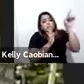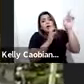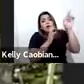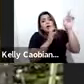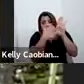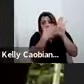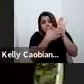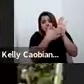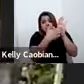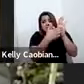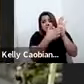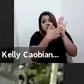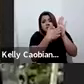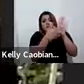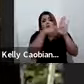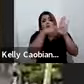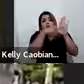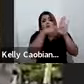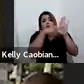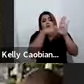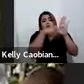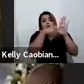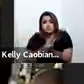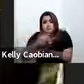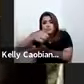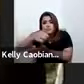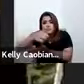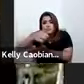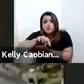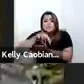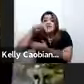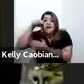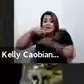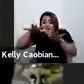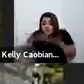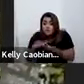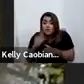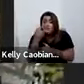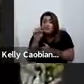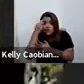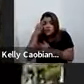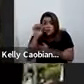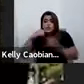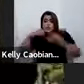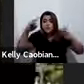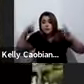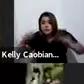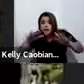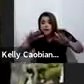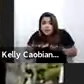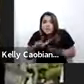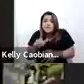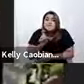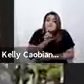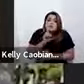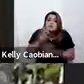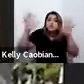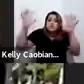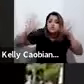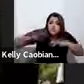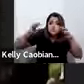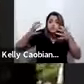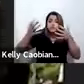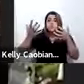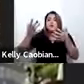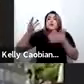acampados, passando frio, pegando chuva, mas juntos e firmes, para que vocês chegassem hoje